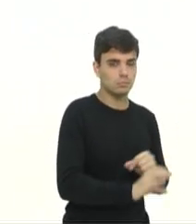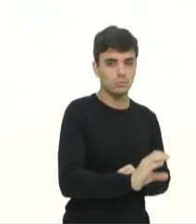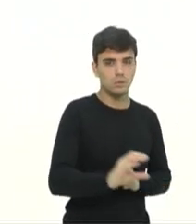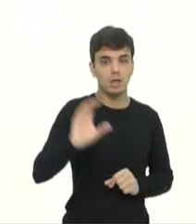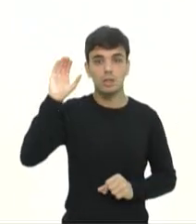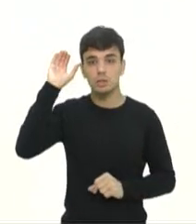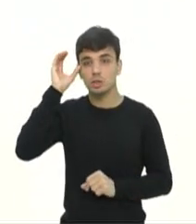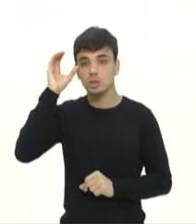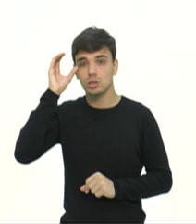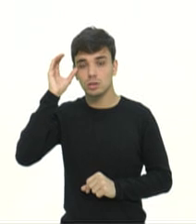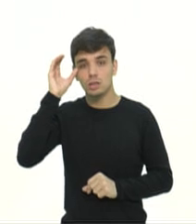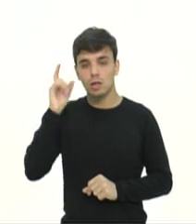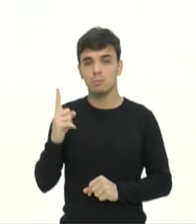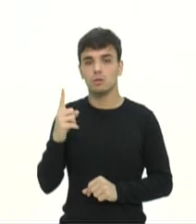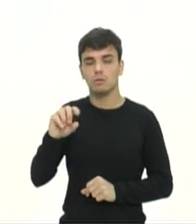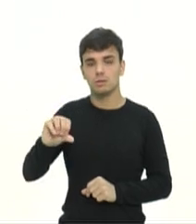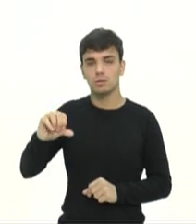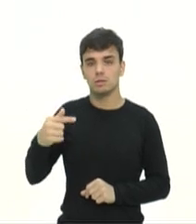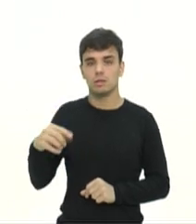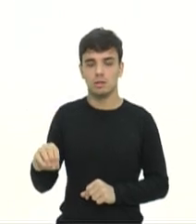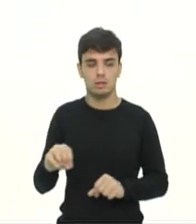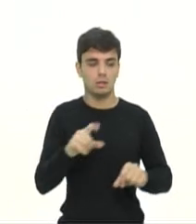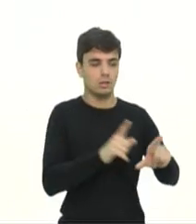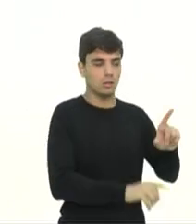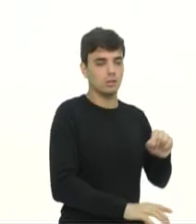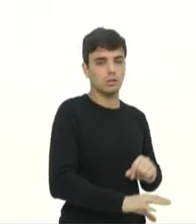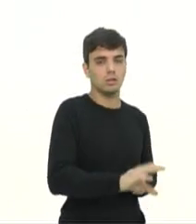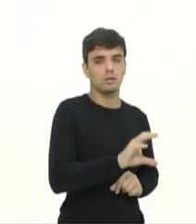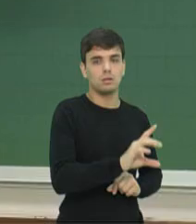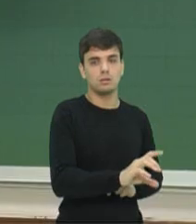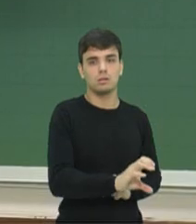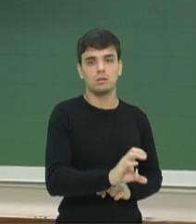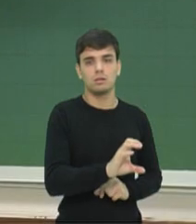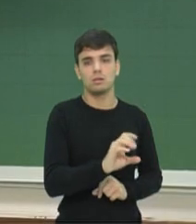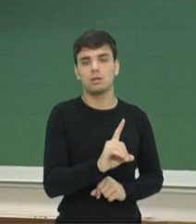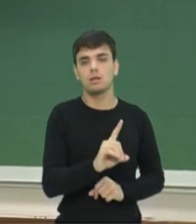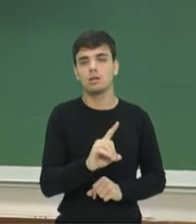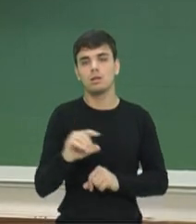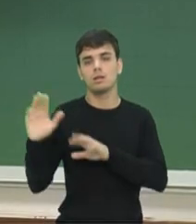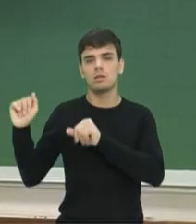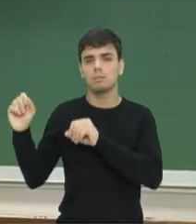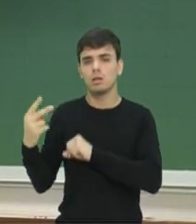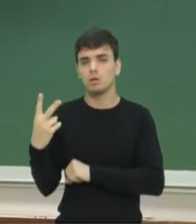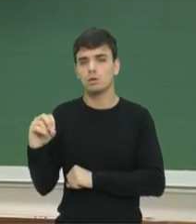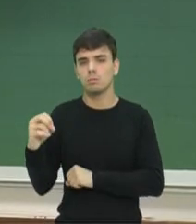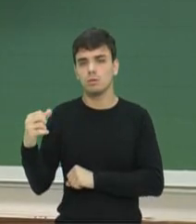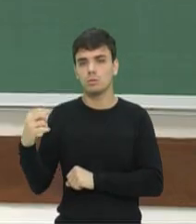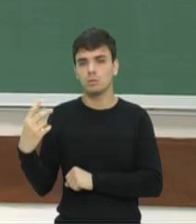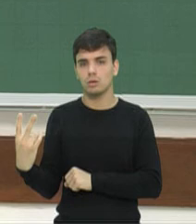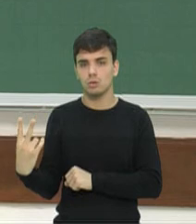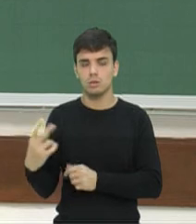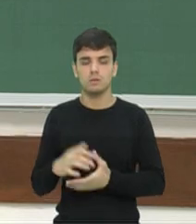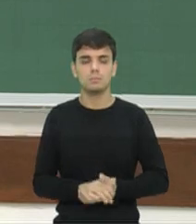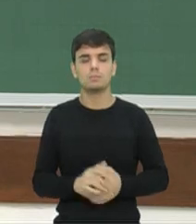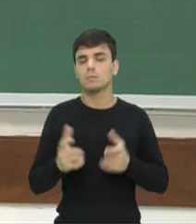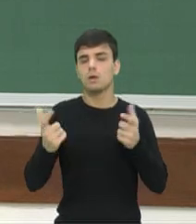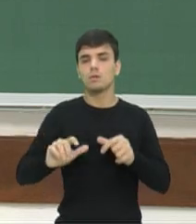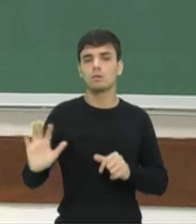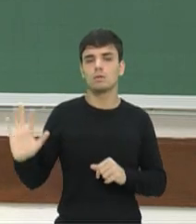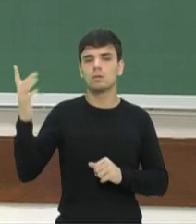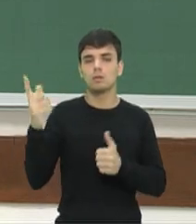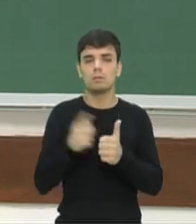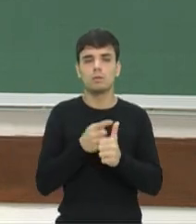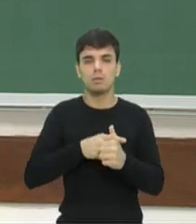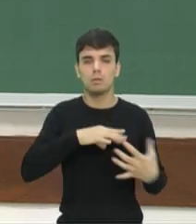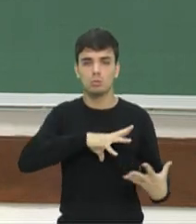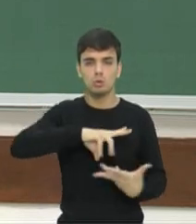em 1970. Ou letra D: Espanha em 2002. Onde e quando foi realizado a primeira competição de